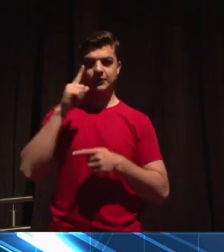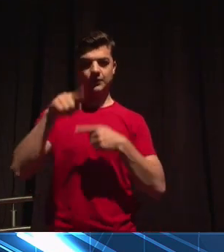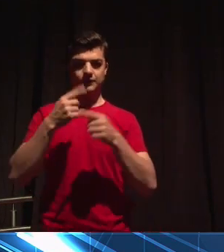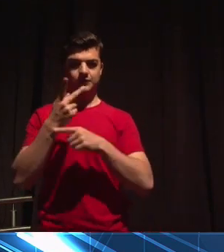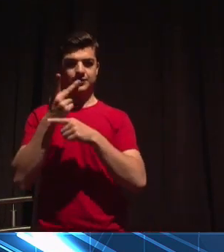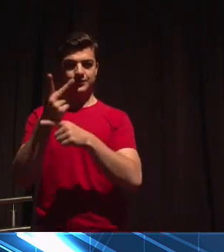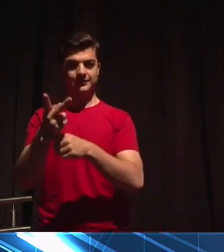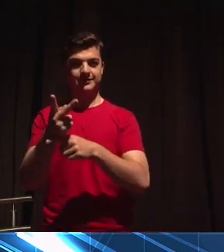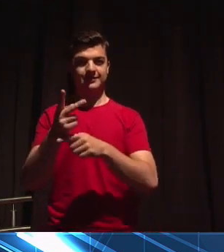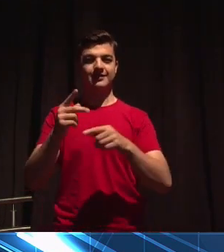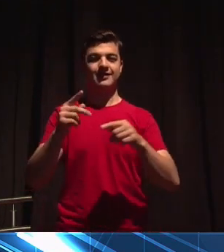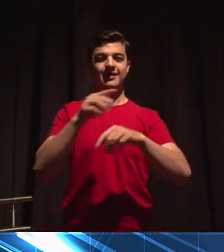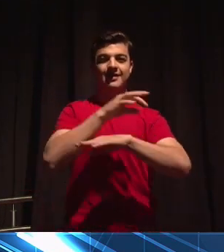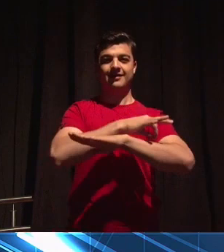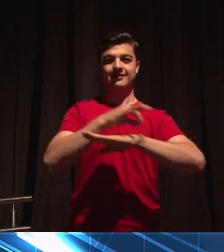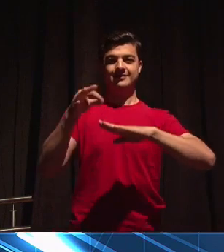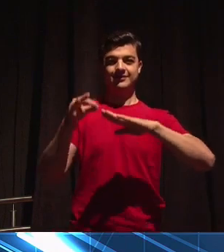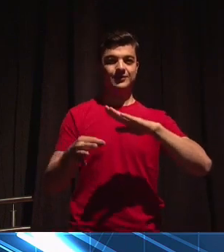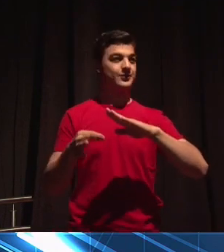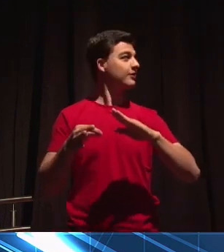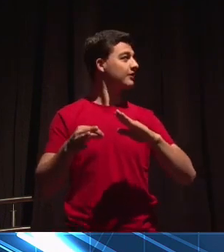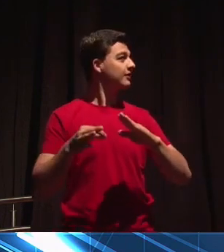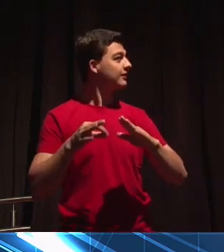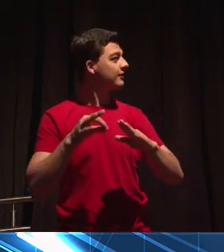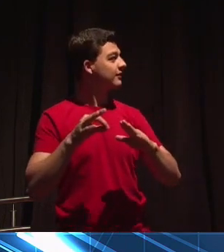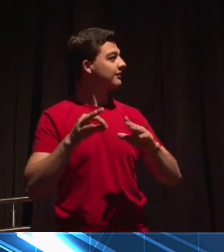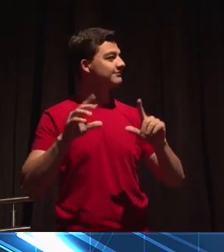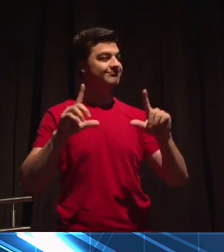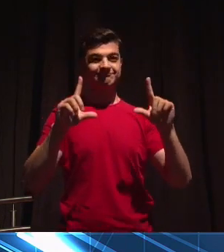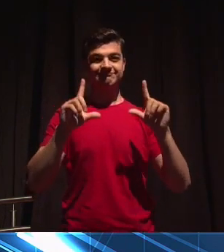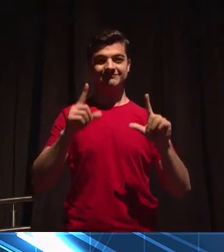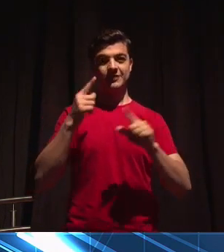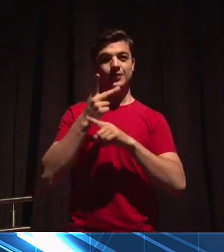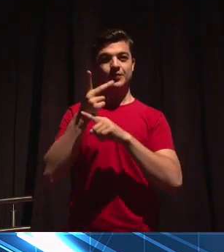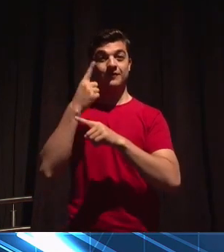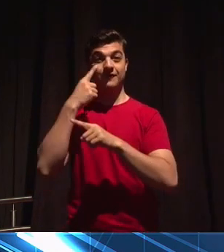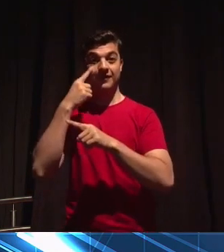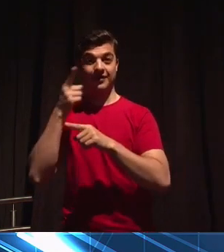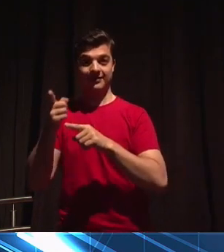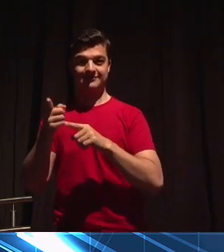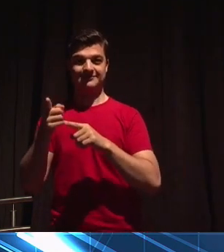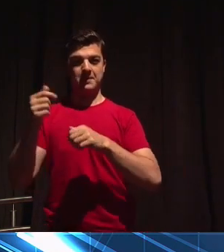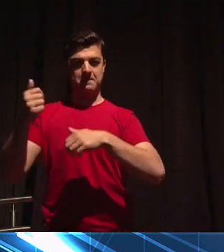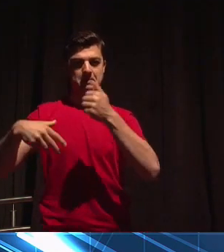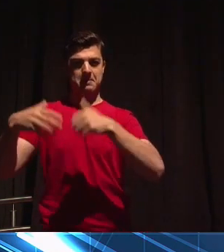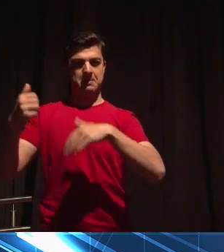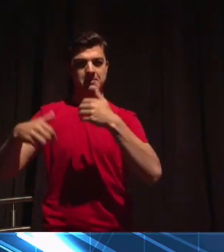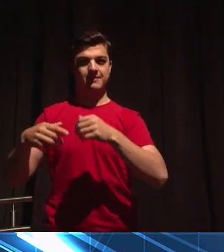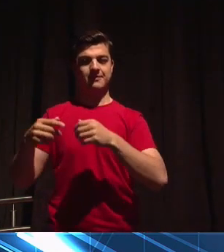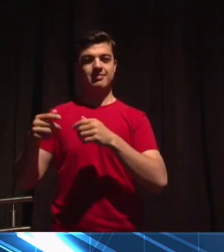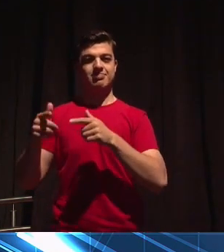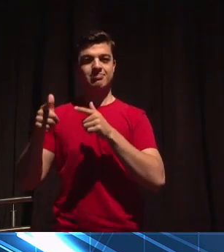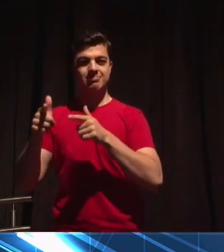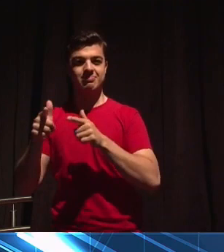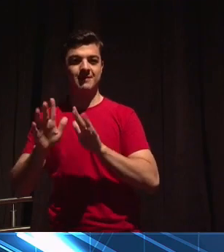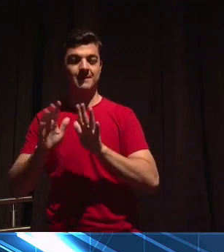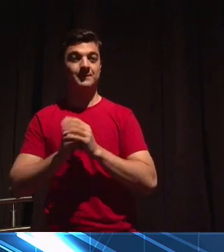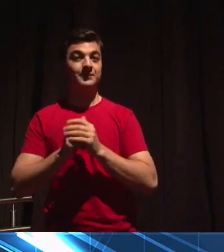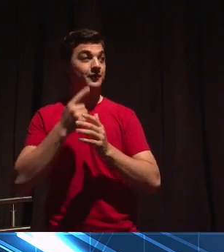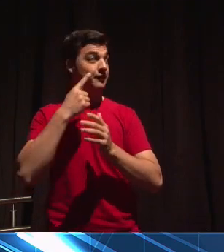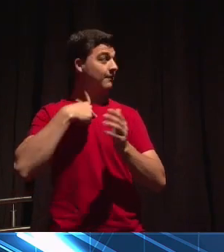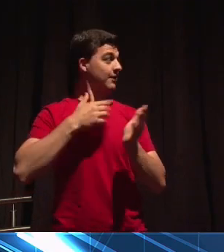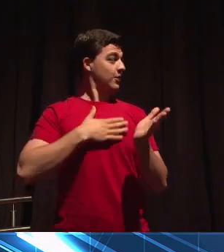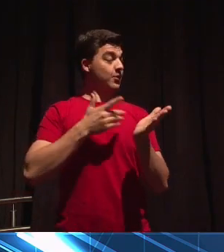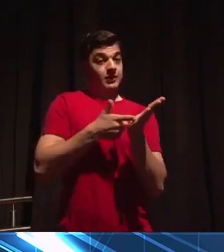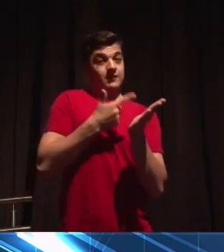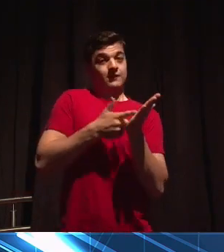negativo sobre essa arquitetura Beleza então meu livro é esse aí pessoal práticas avançadas para código de qualidade moderno